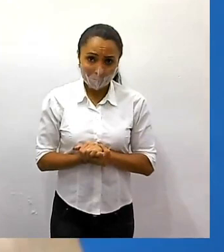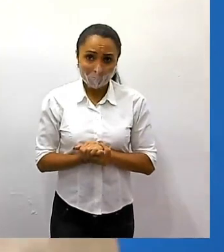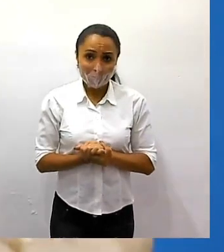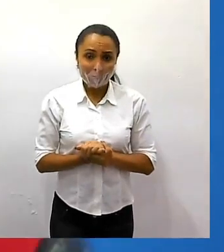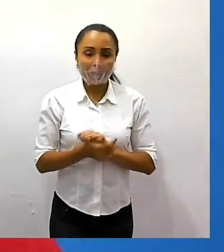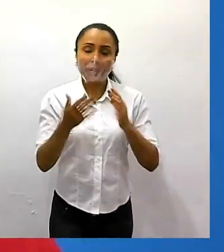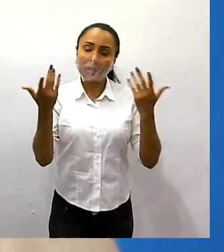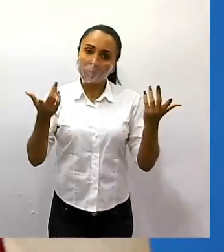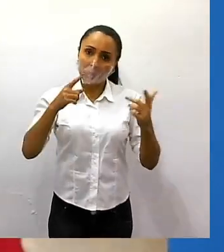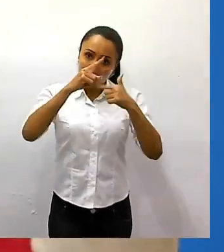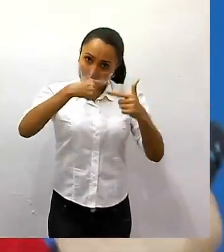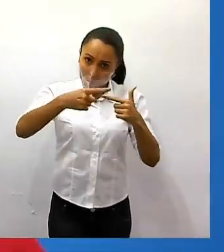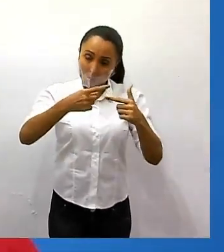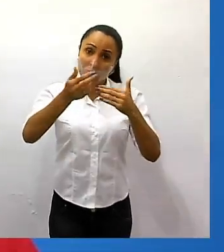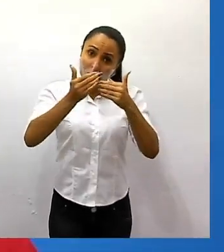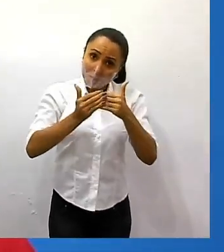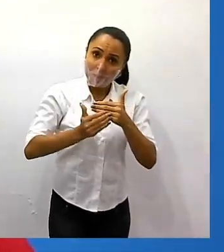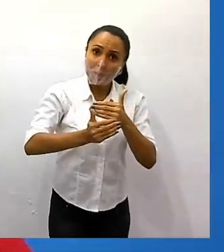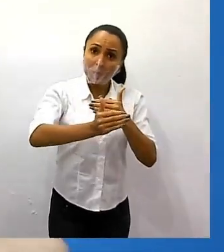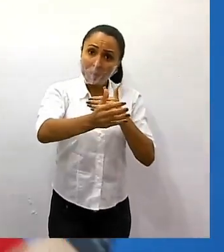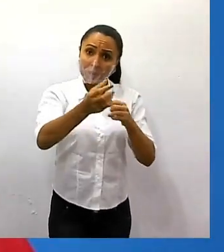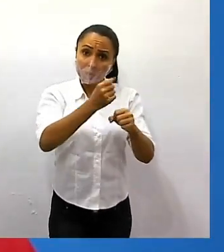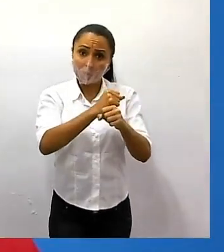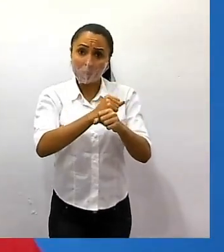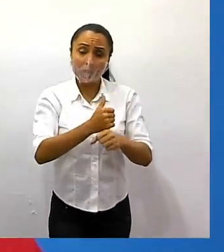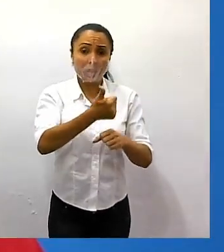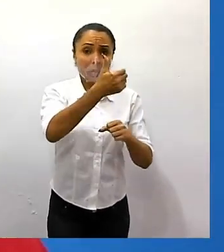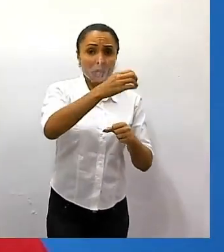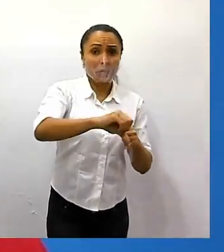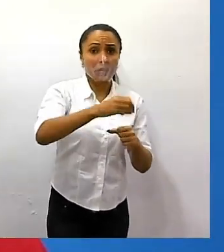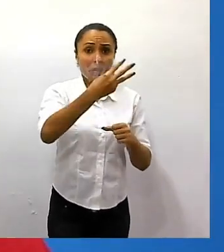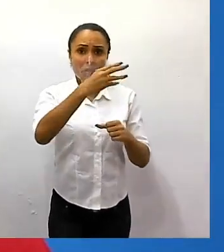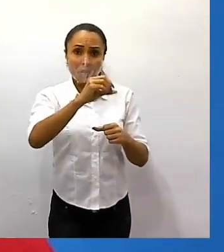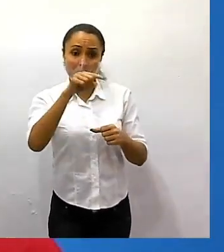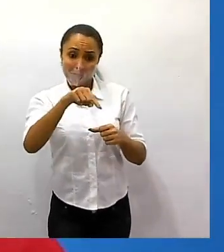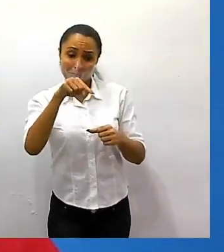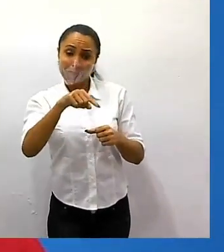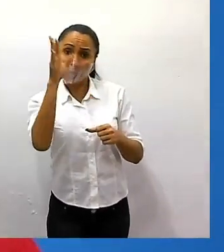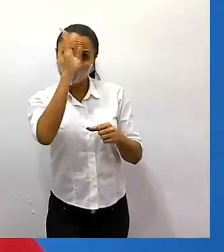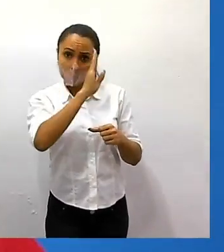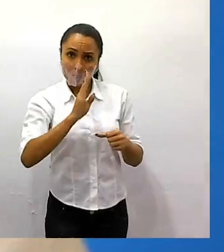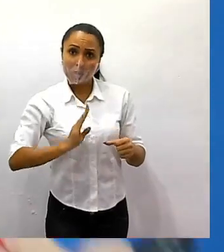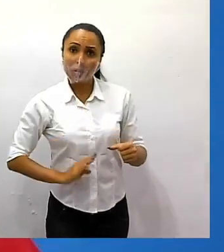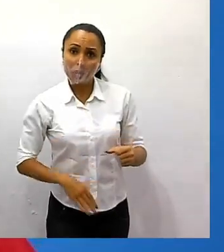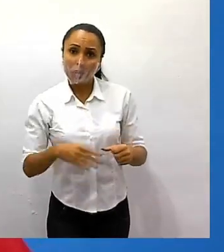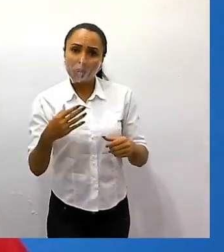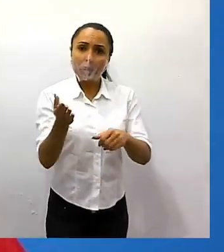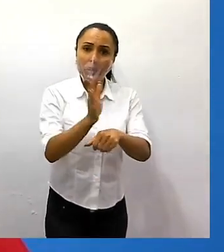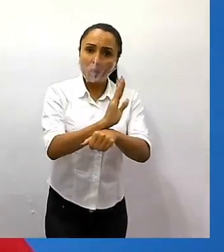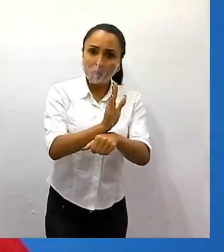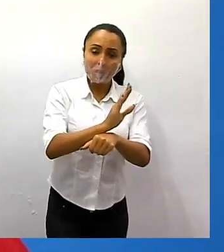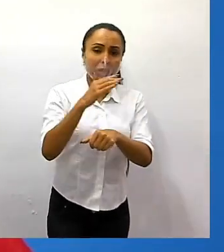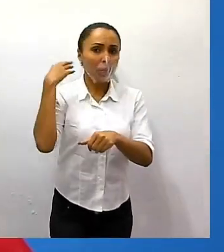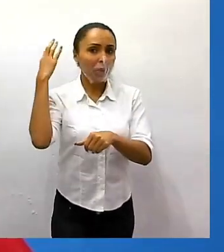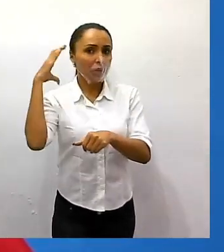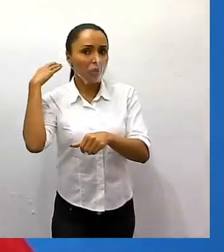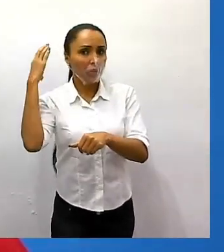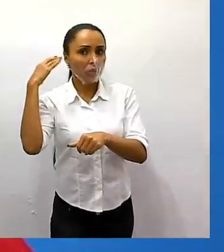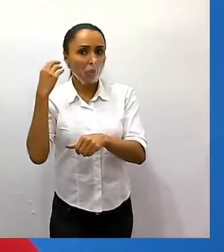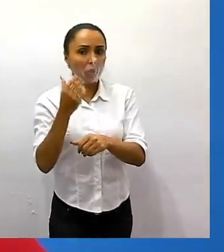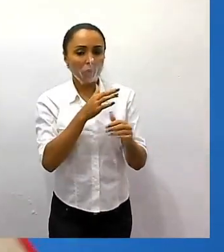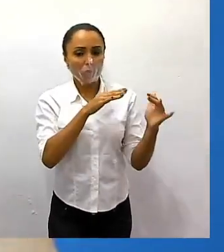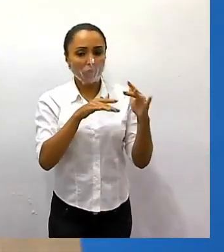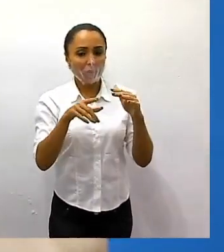a partir desses anos de 1930, né, aqui no Brasil, é que o cinema sonoro chega ao nosso